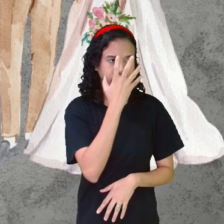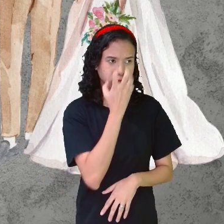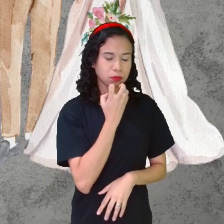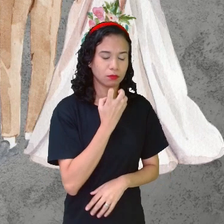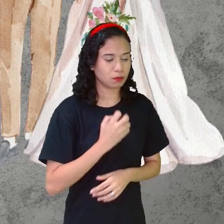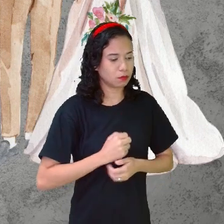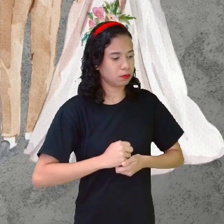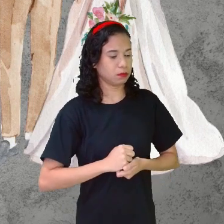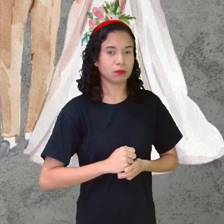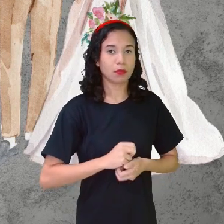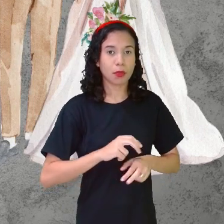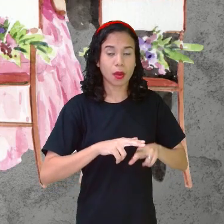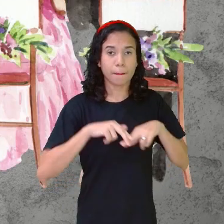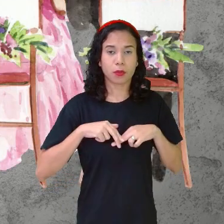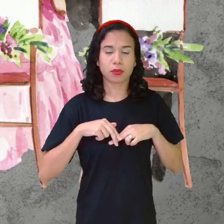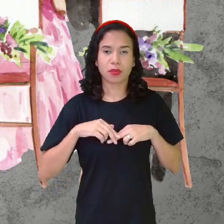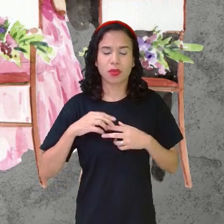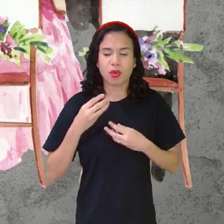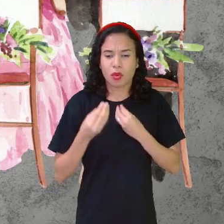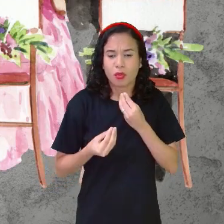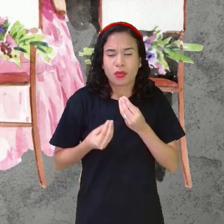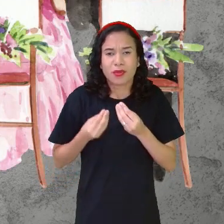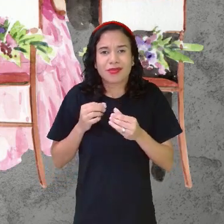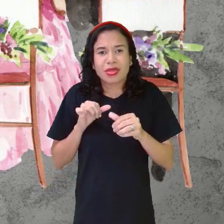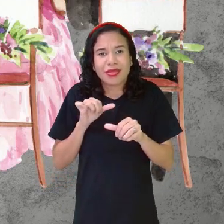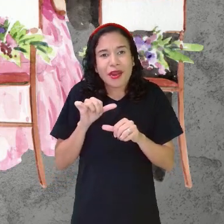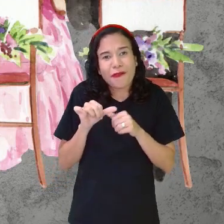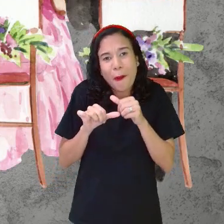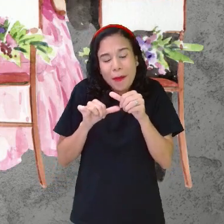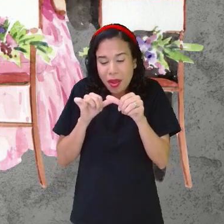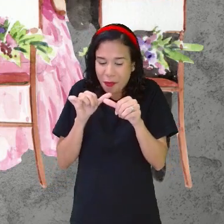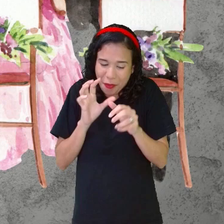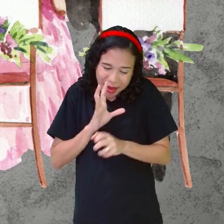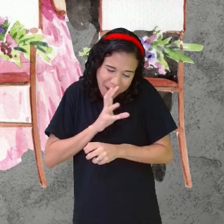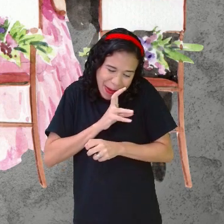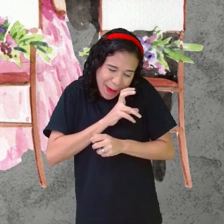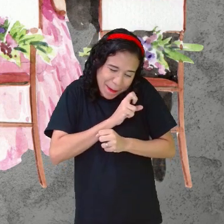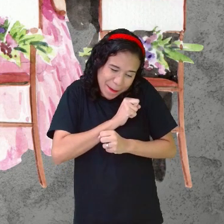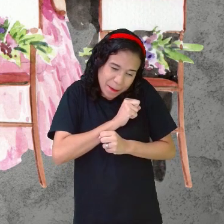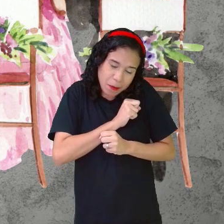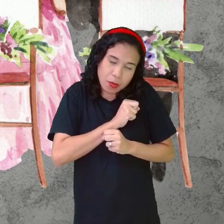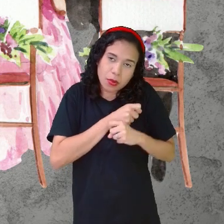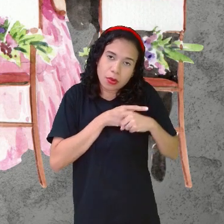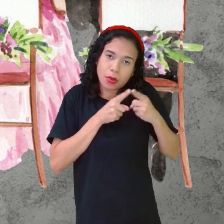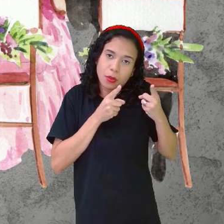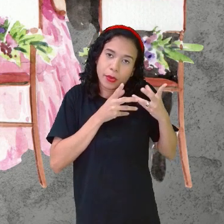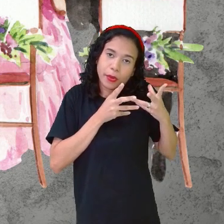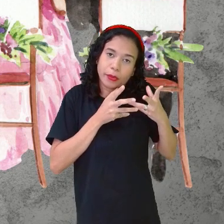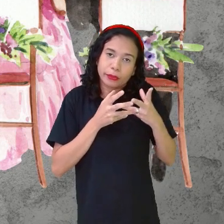fechado e logo ele foi transformando aquela lua de mel num longo e